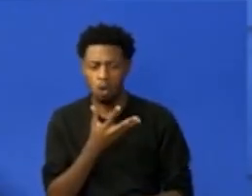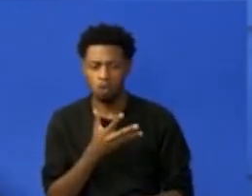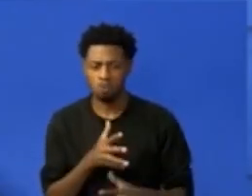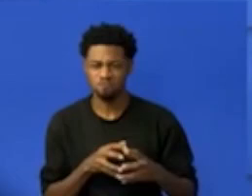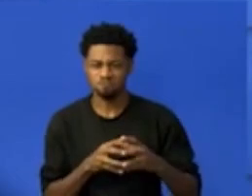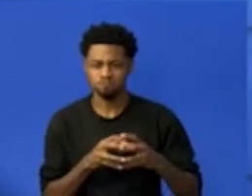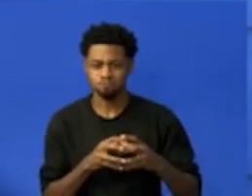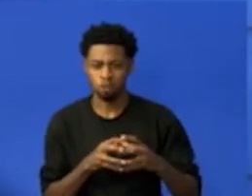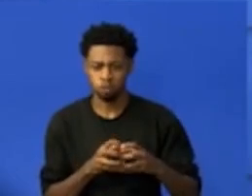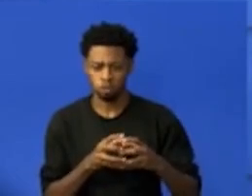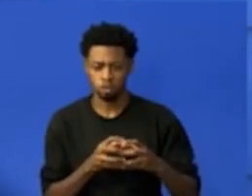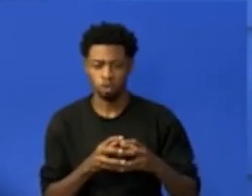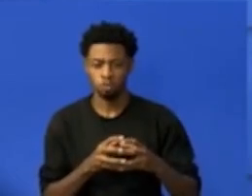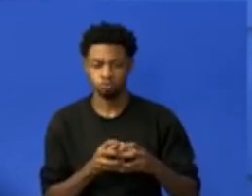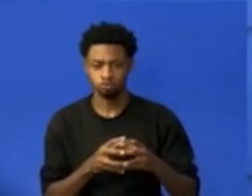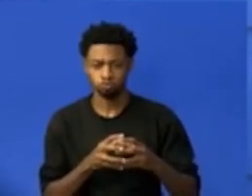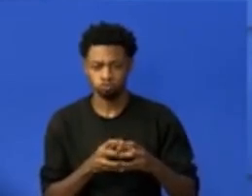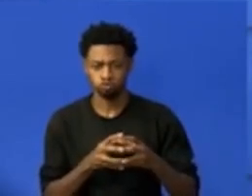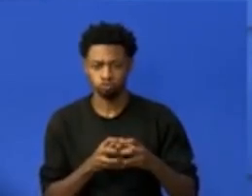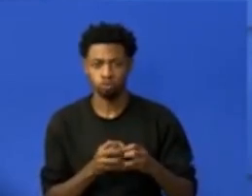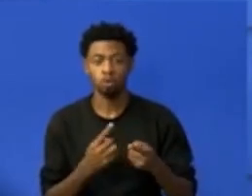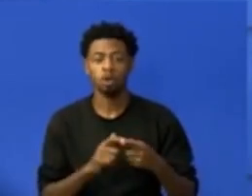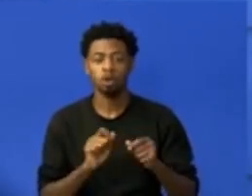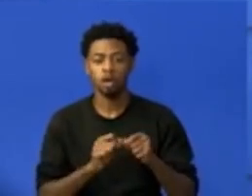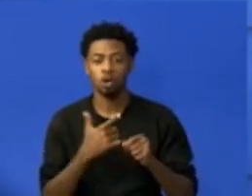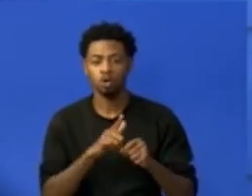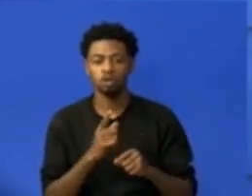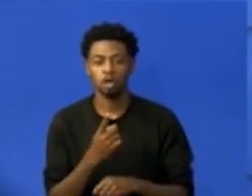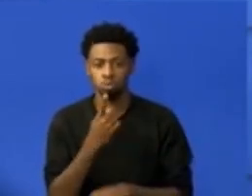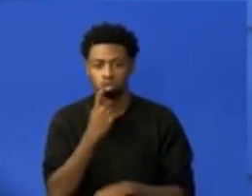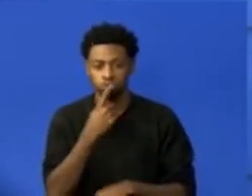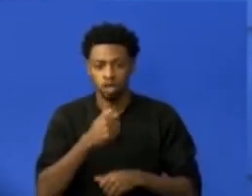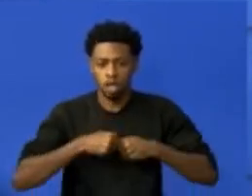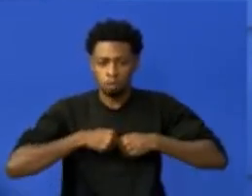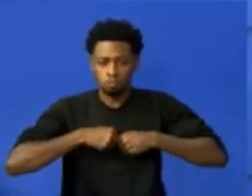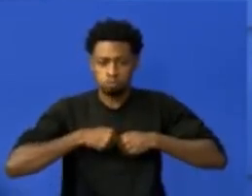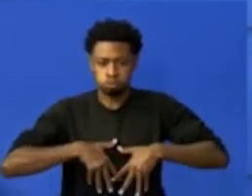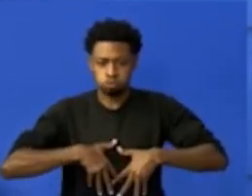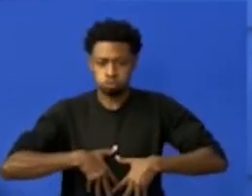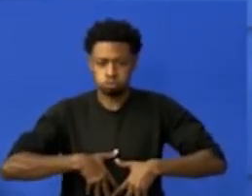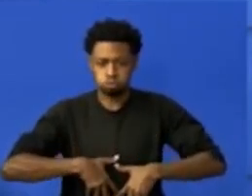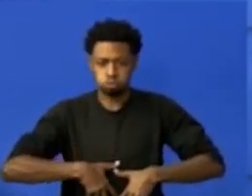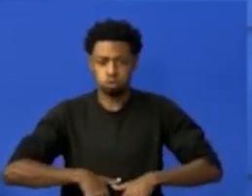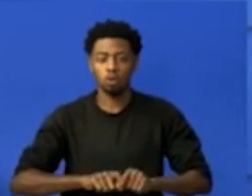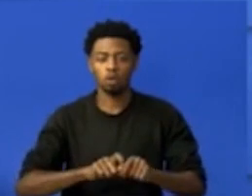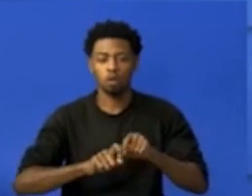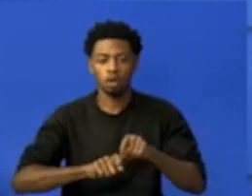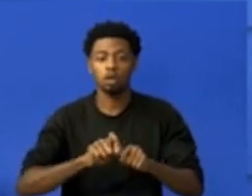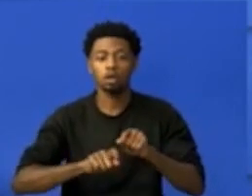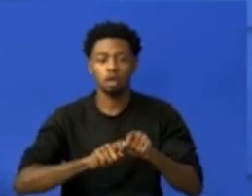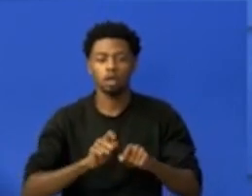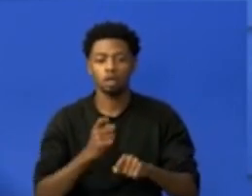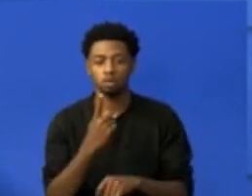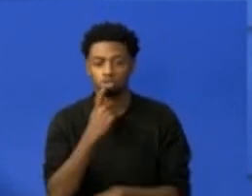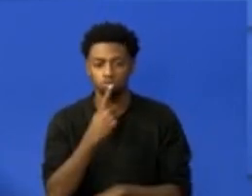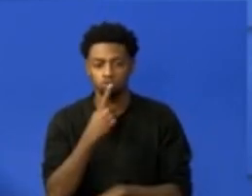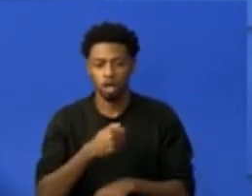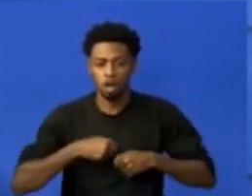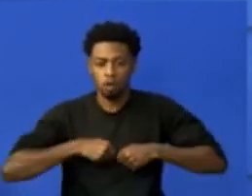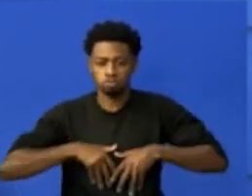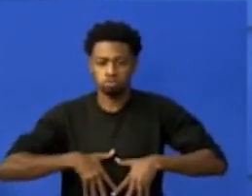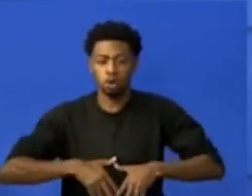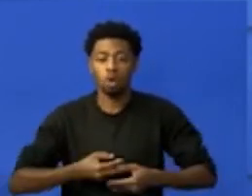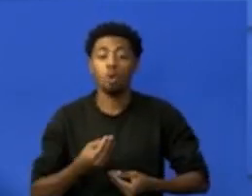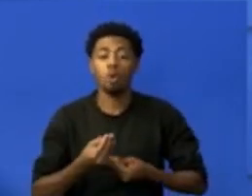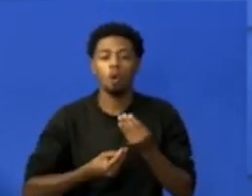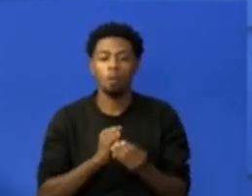vai precisar bater menos para poder lançar para o corpo uma quantidade maior de sangue. Mas